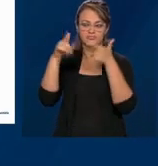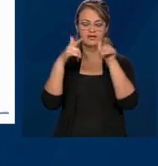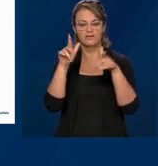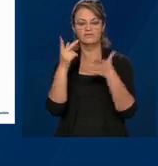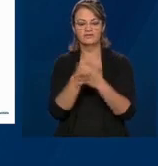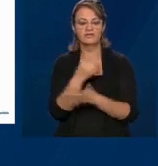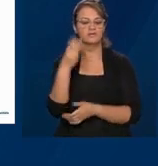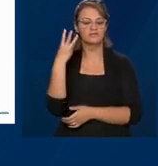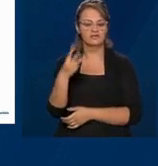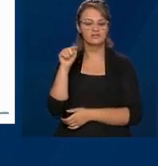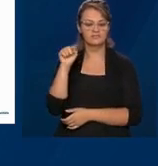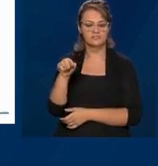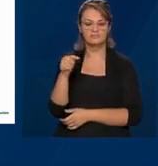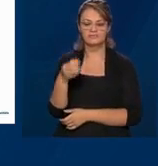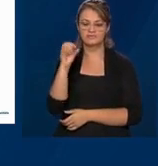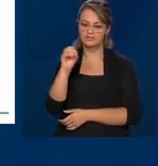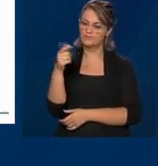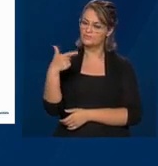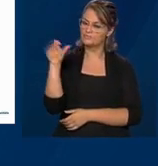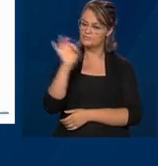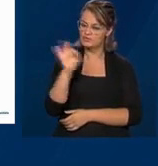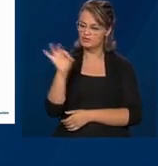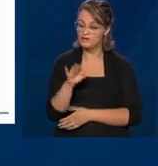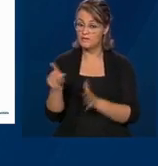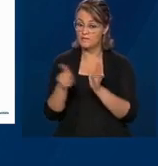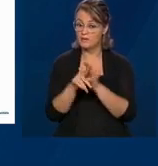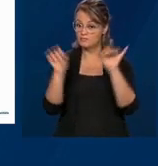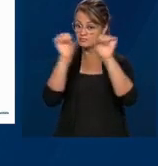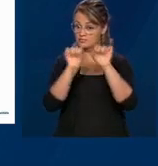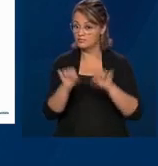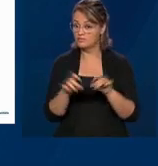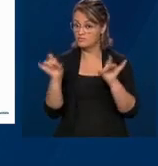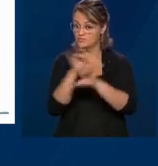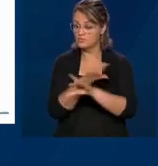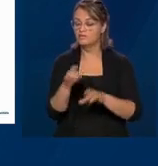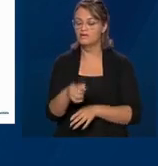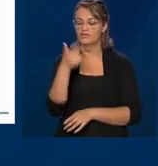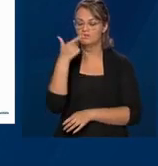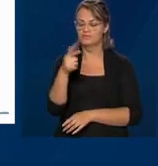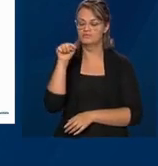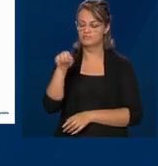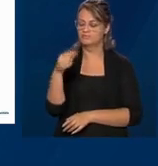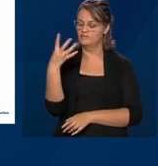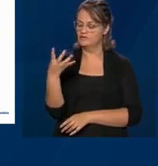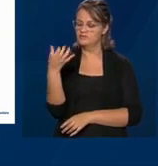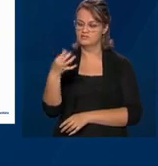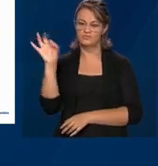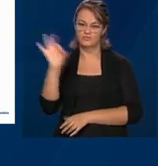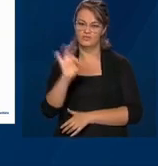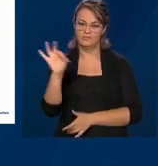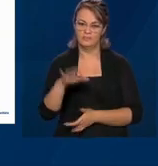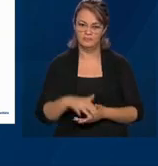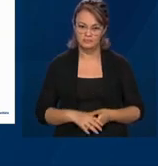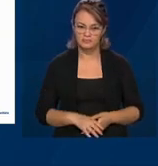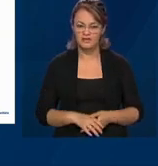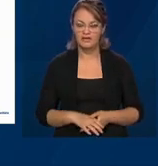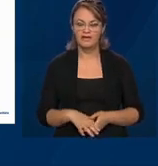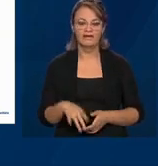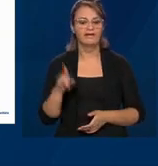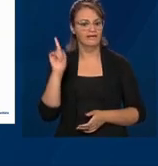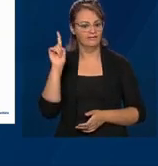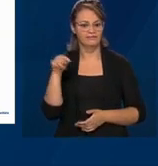locais, 3,02%, e sistêmicos, o total dá 2,46%. Então,